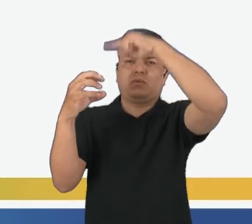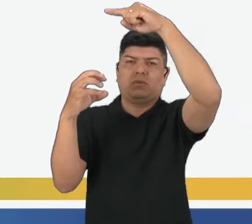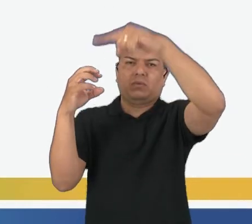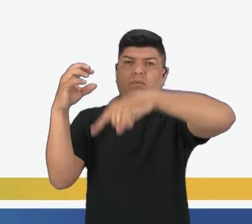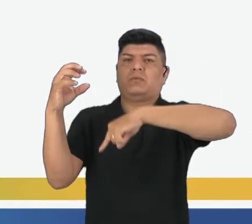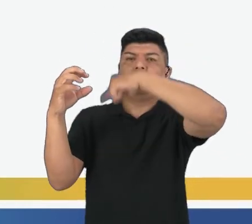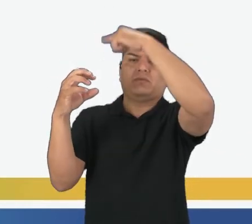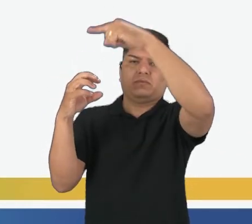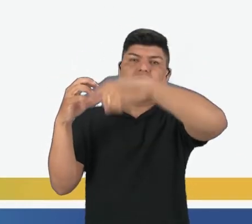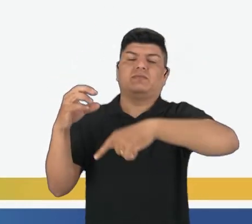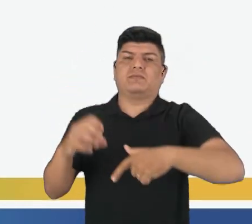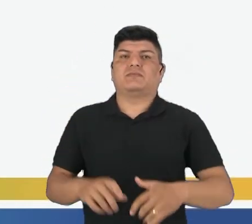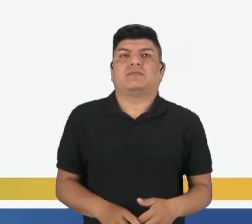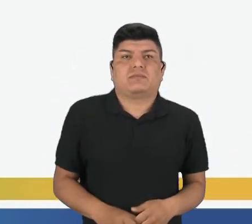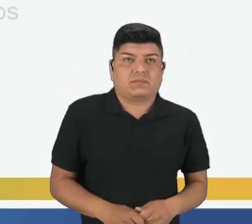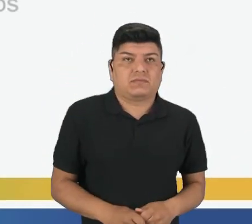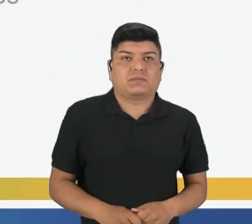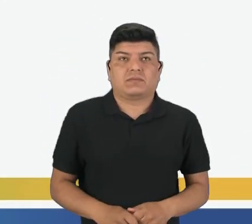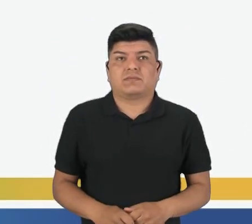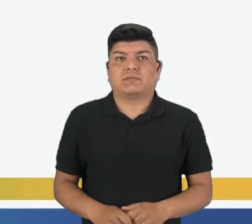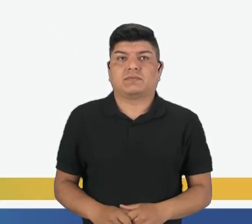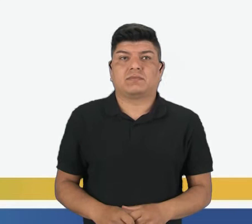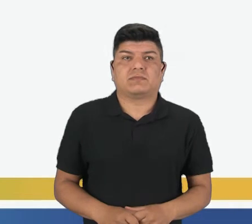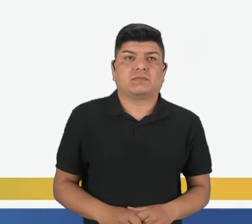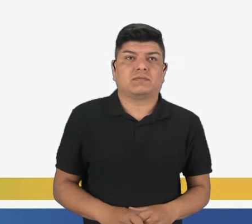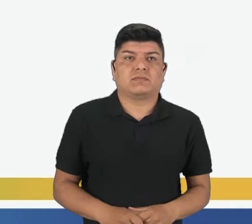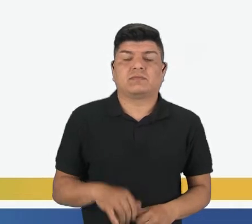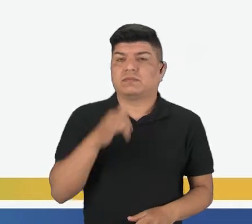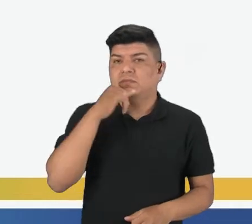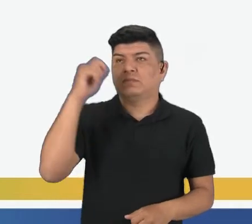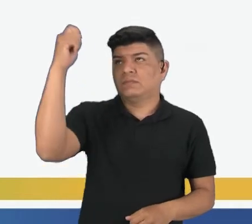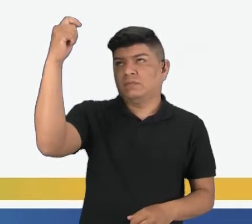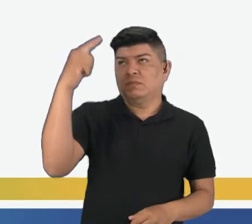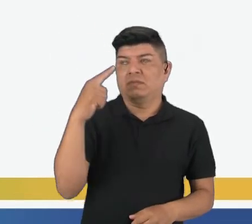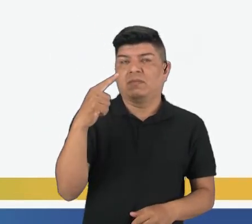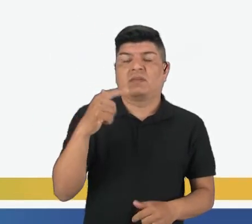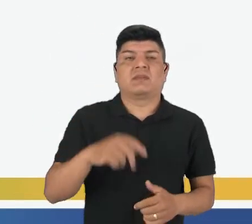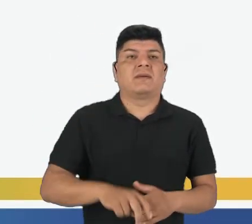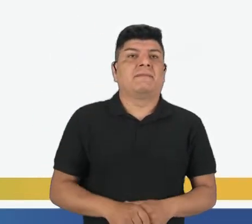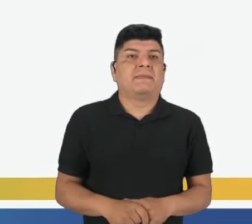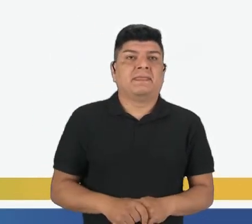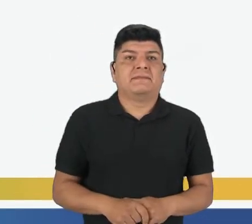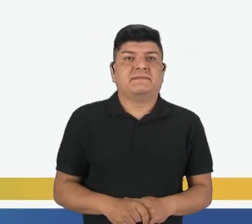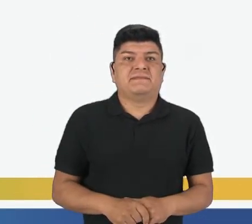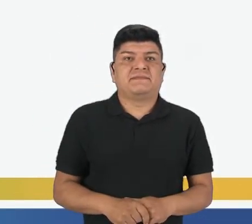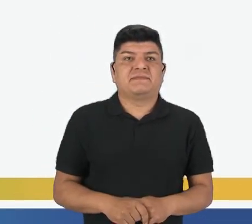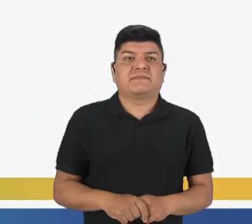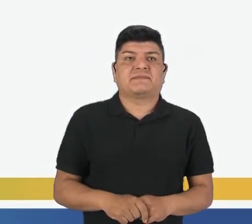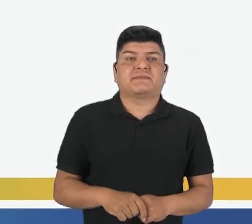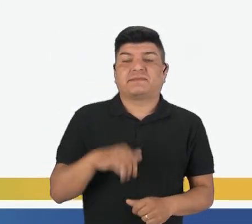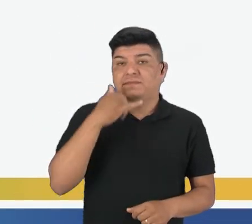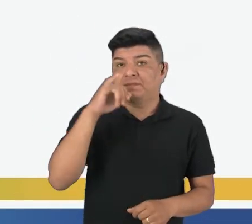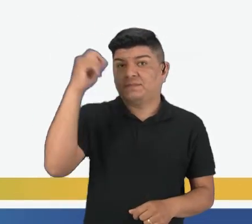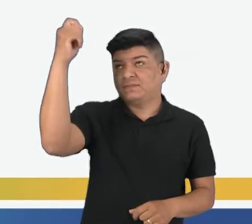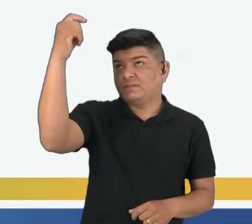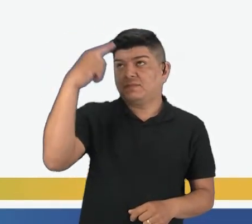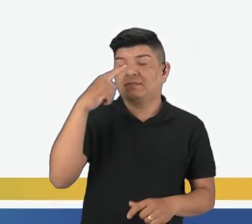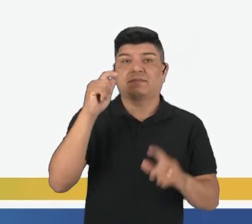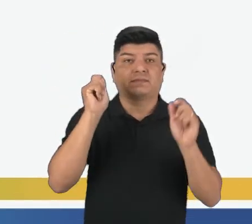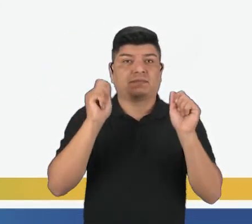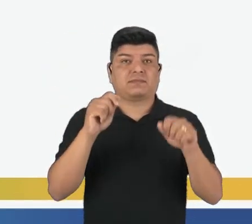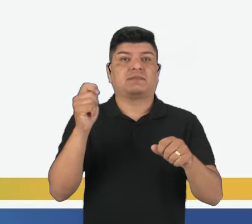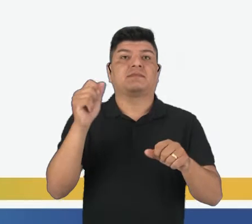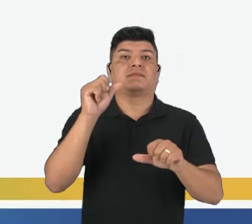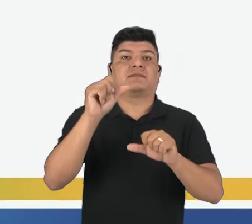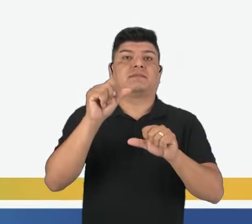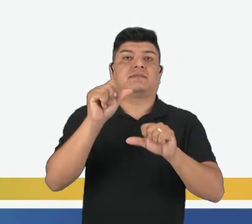aerogeradores, né? Eles também produzem. A energia solar. A energia do sol pode ser